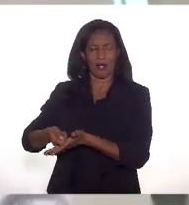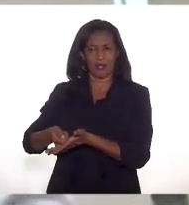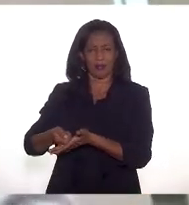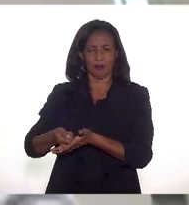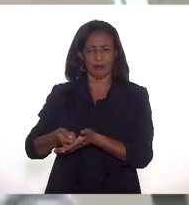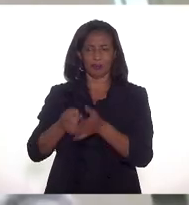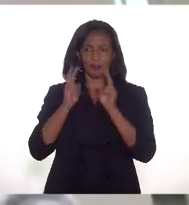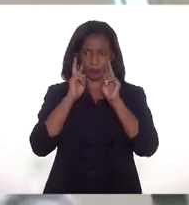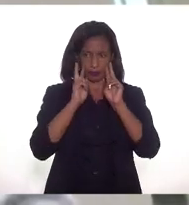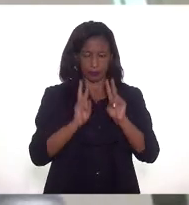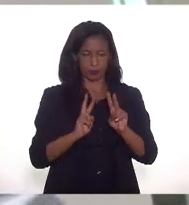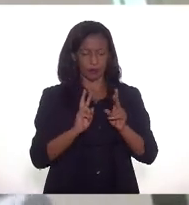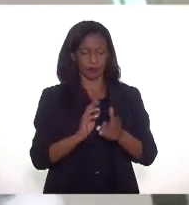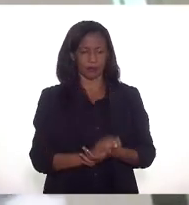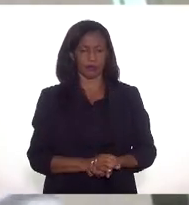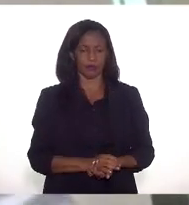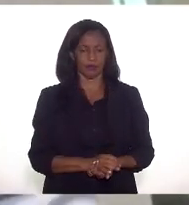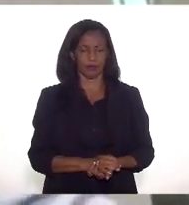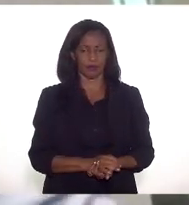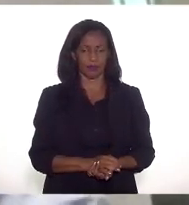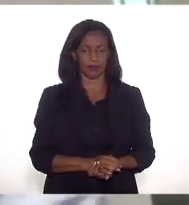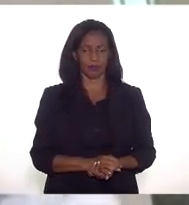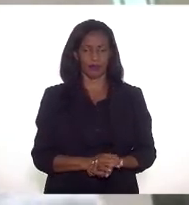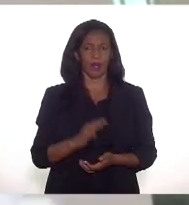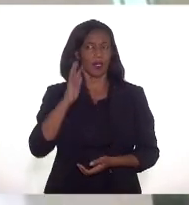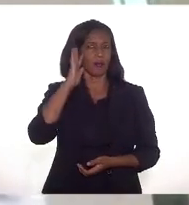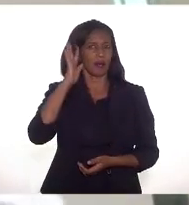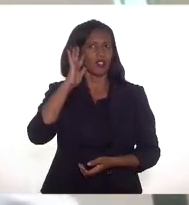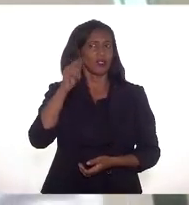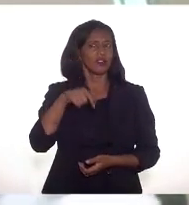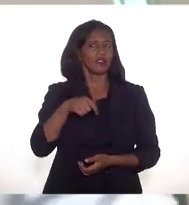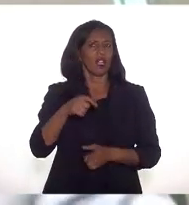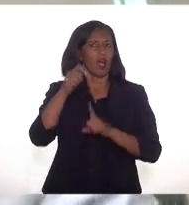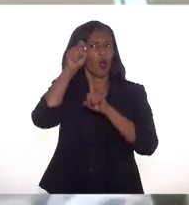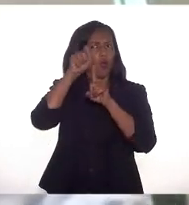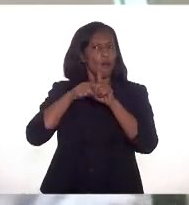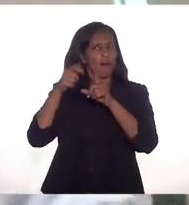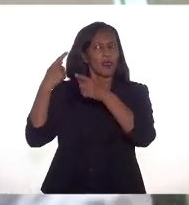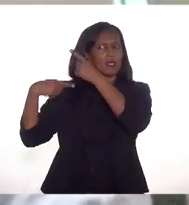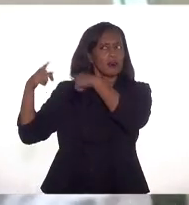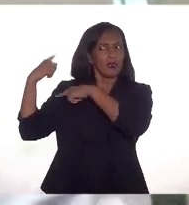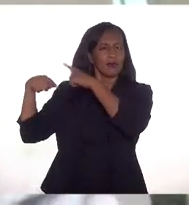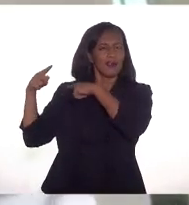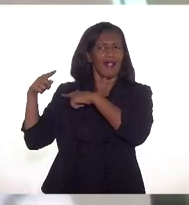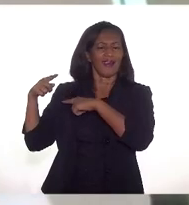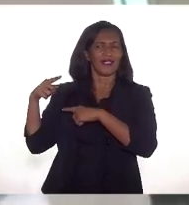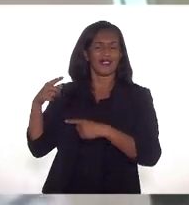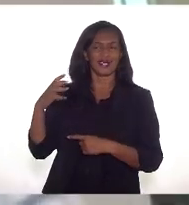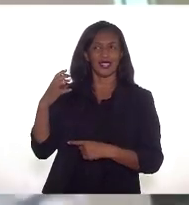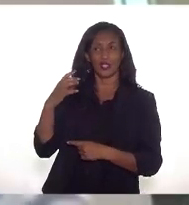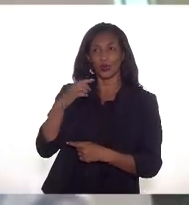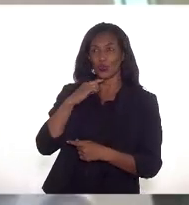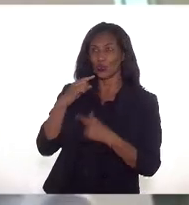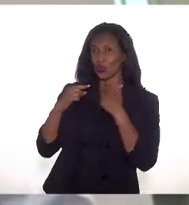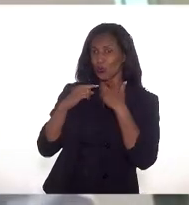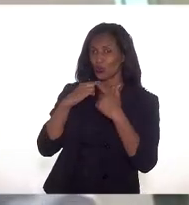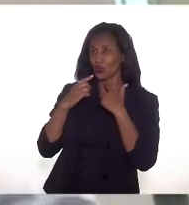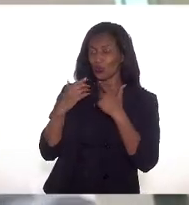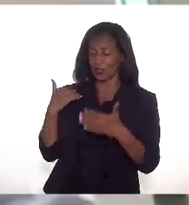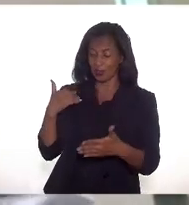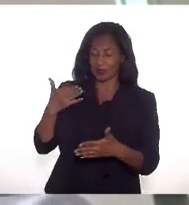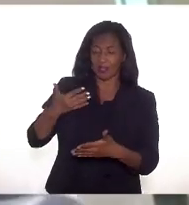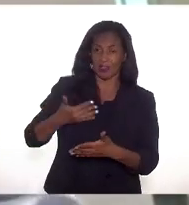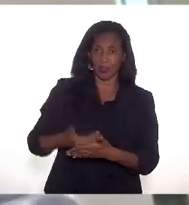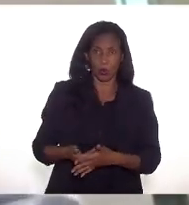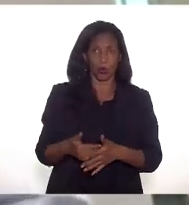veja, senhores, imagine isso, há um mês atrás a gente tinha menos certezas ainda, né? Hoje nós estamos